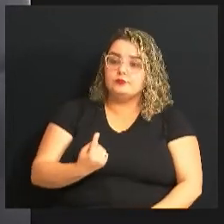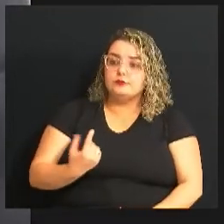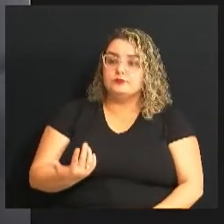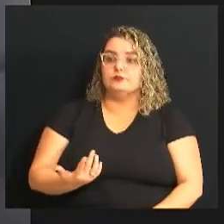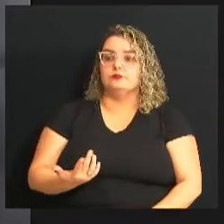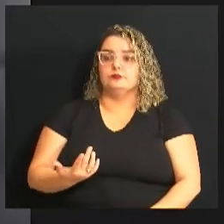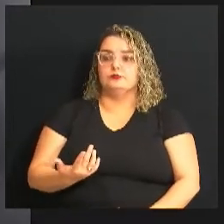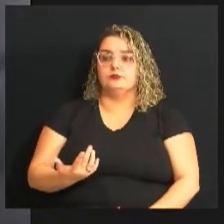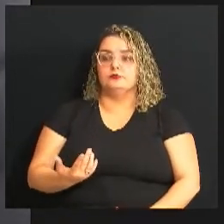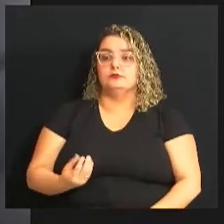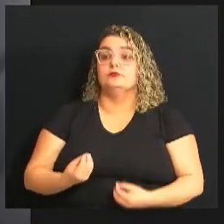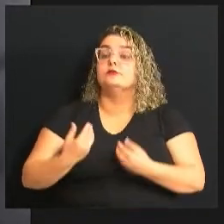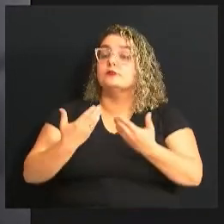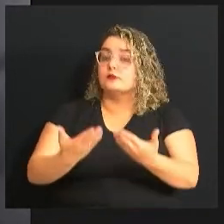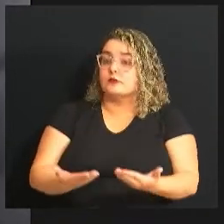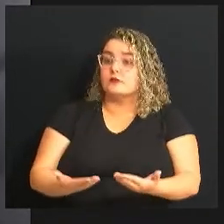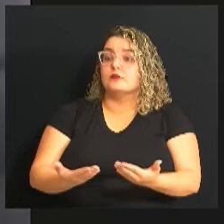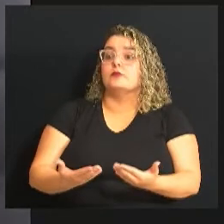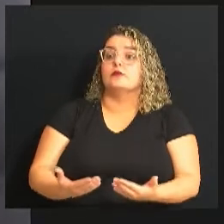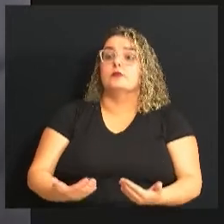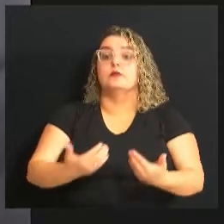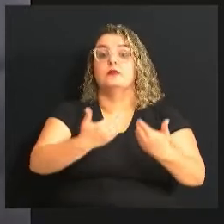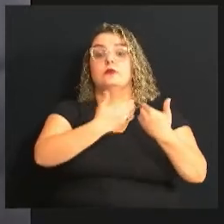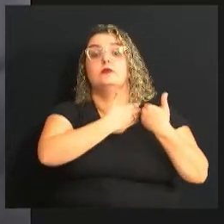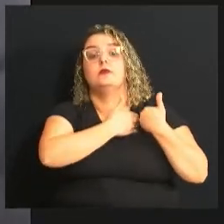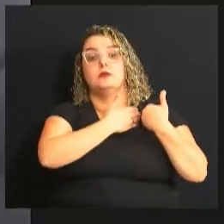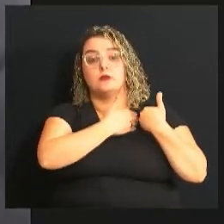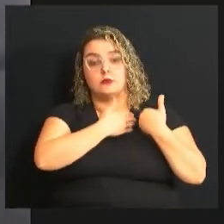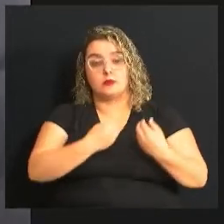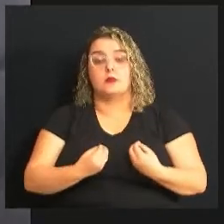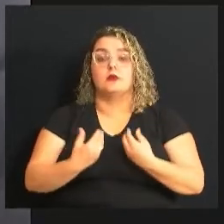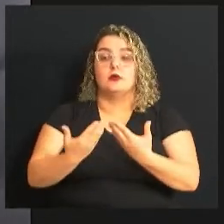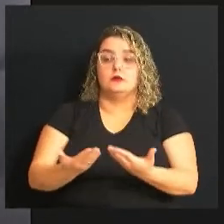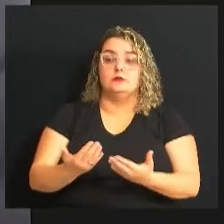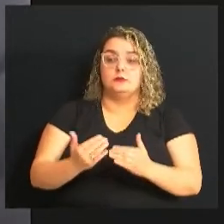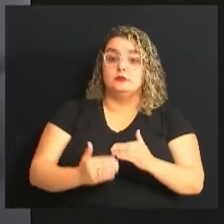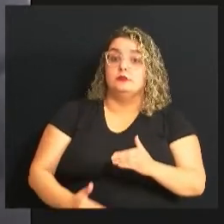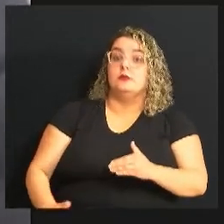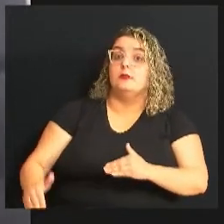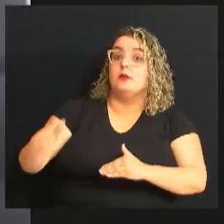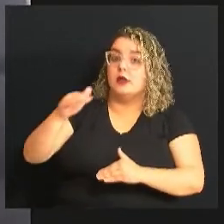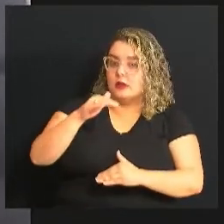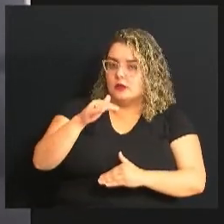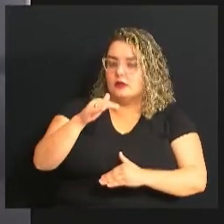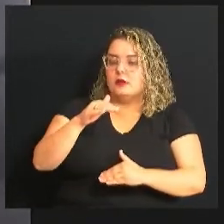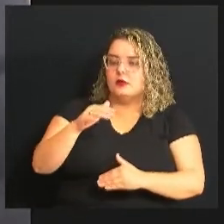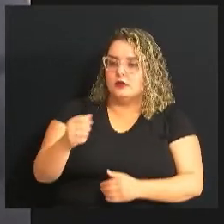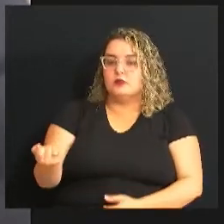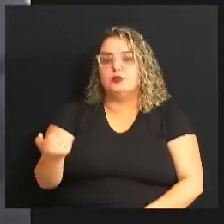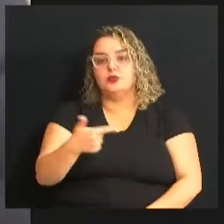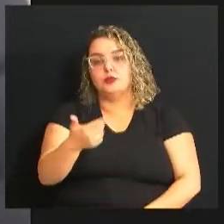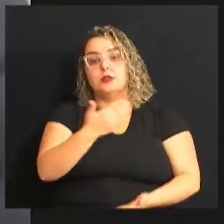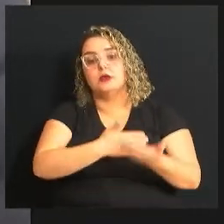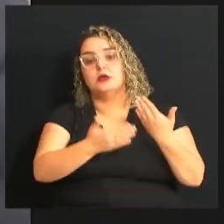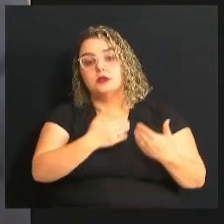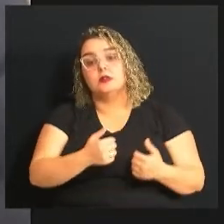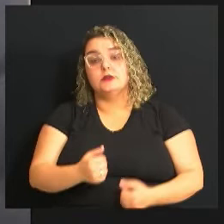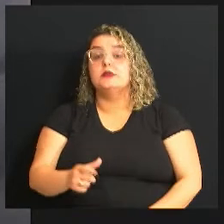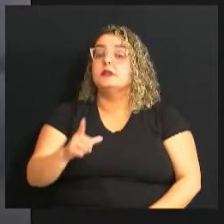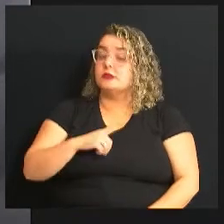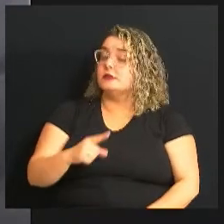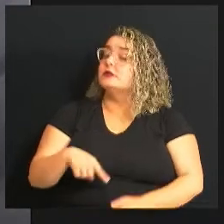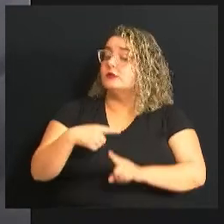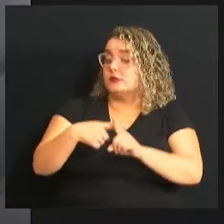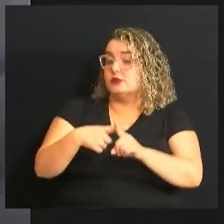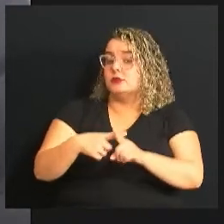dando a ele um nível de responsabilidade maior e que é um aspecto positivo nessa história do ensino híbrido.